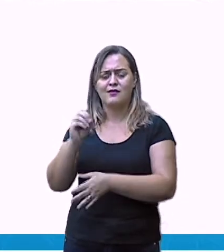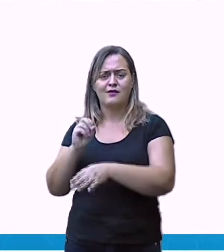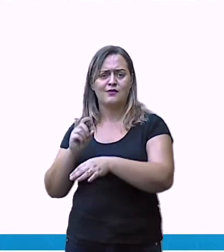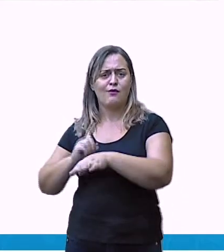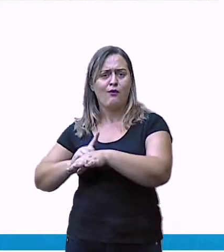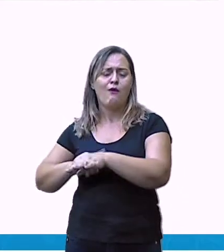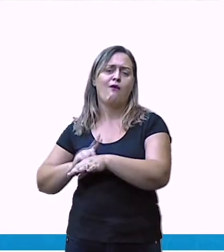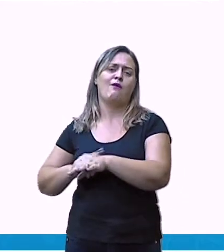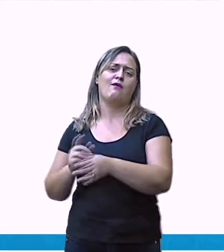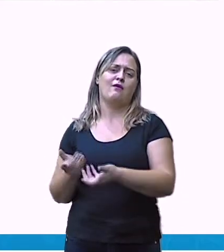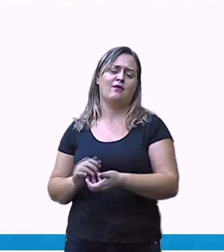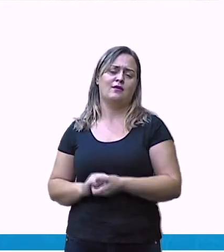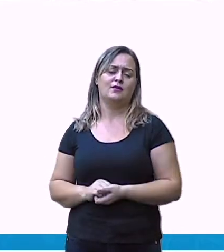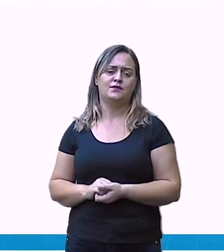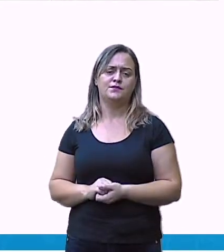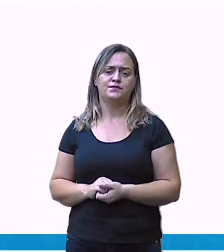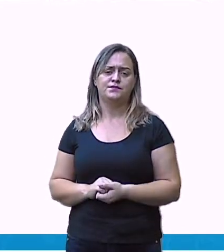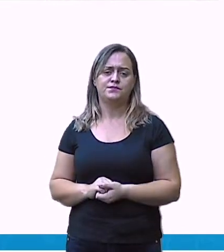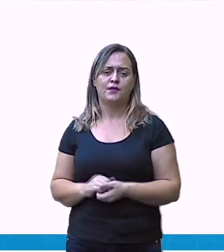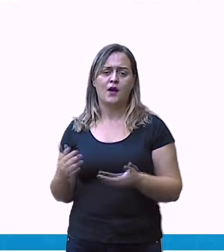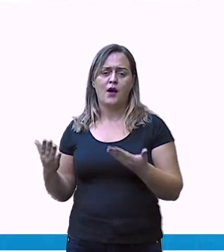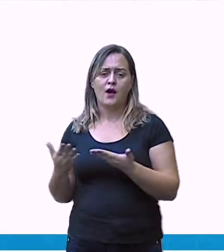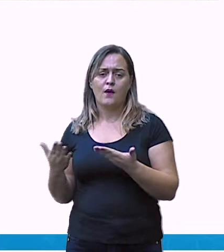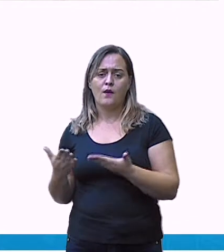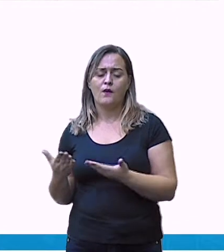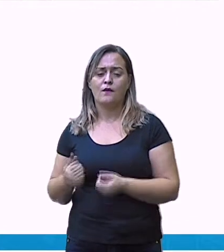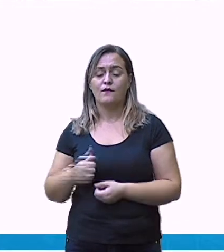horas, apenas 22%.